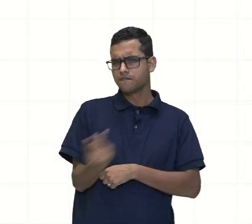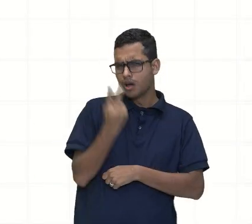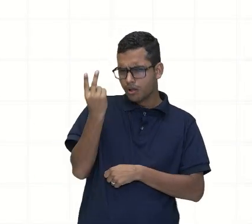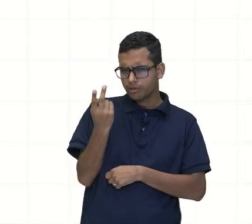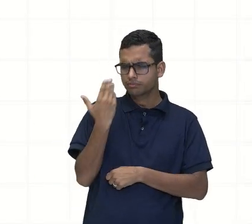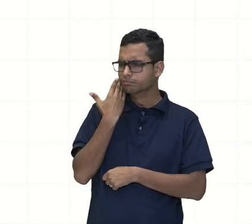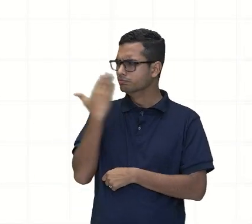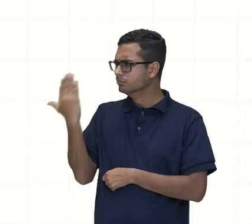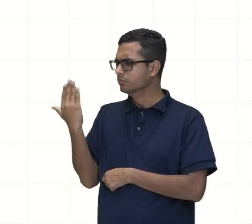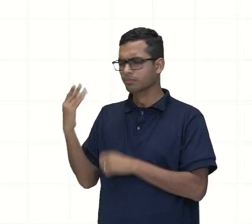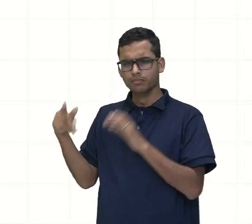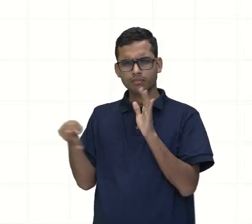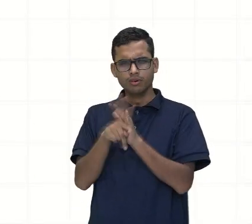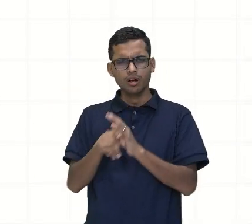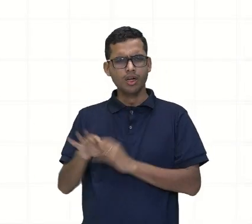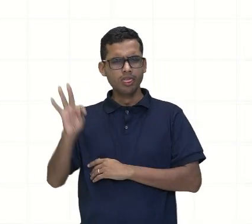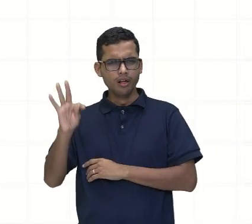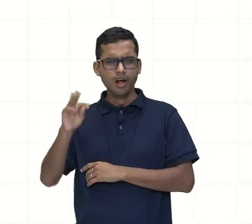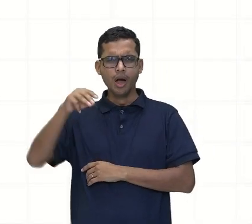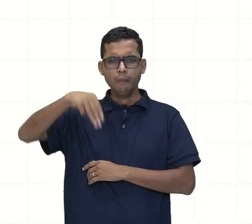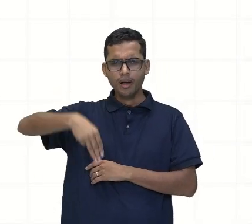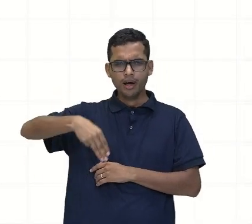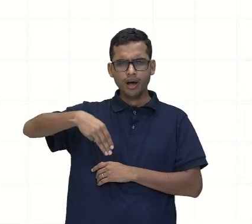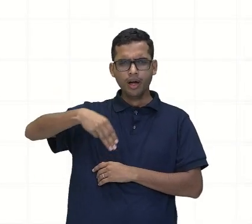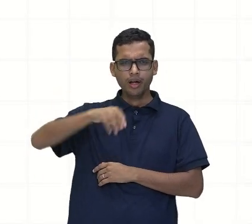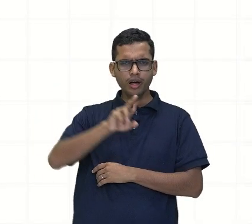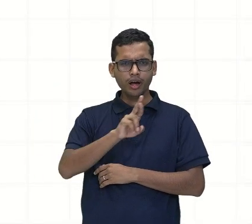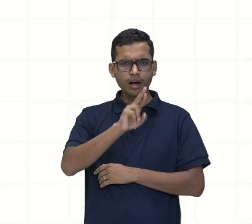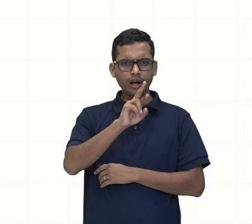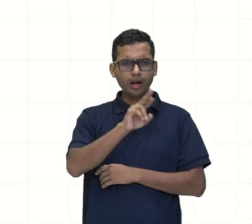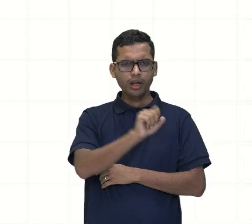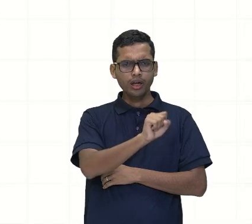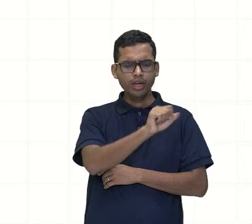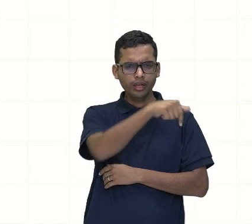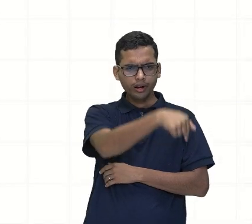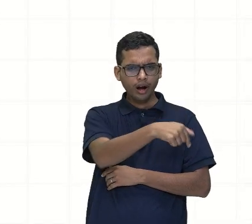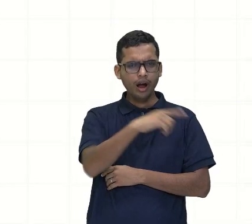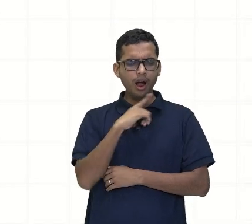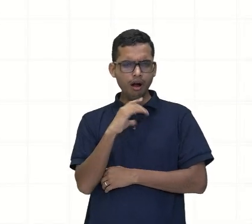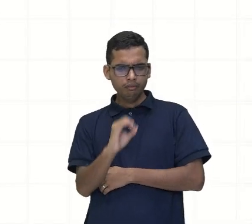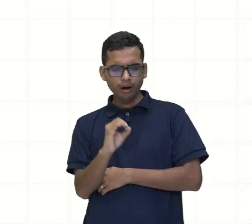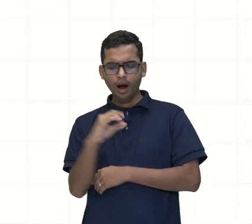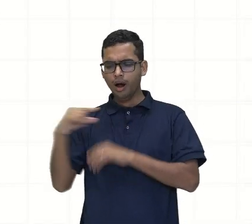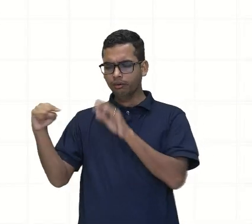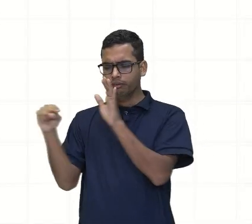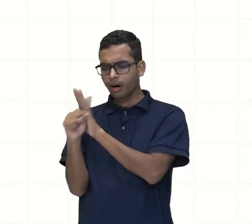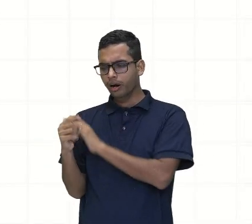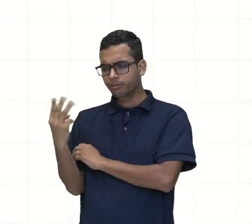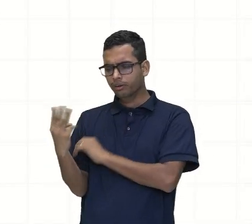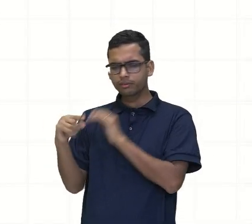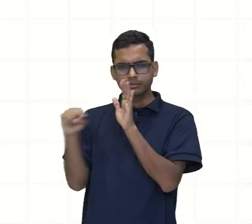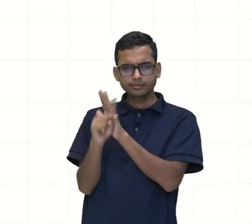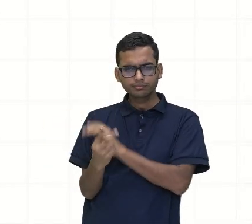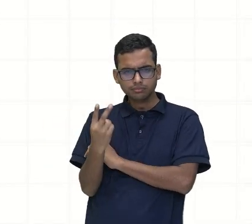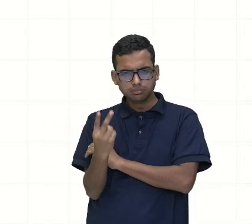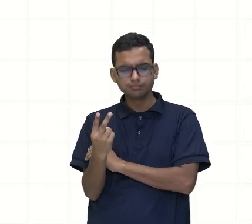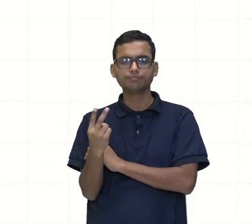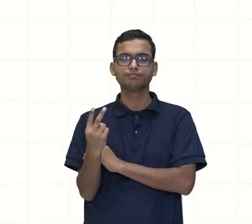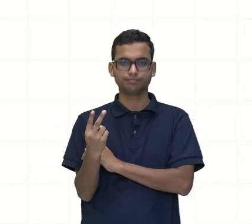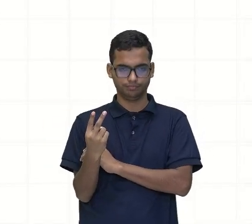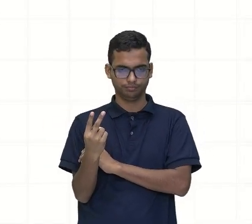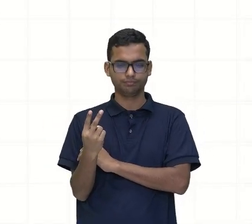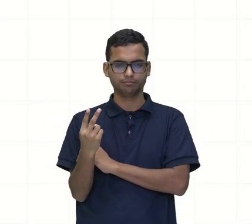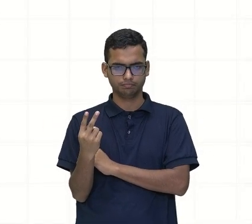ó? Menos 1, menos 2, menos 3. Então, realmente,